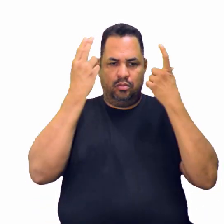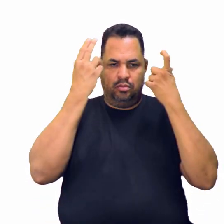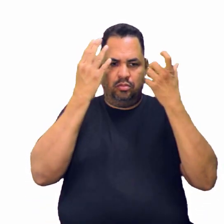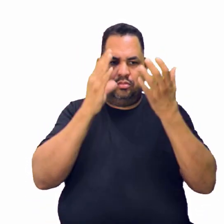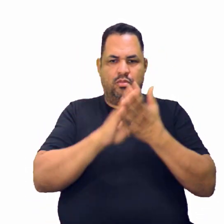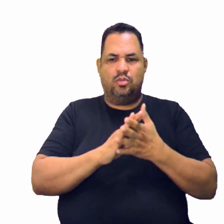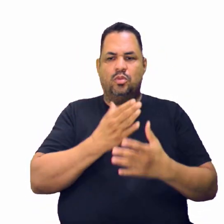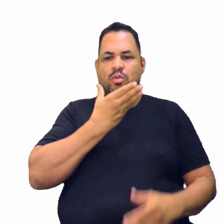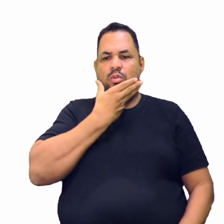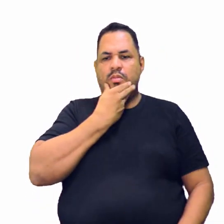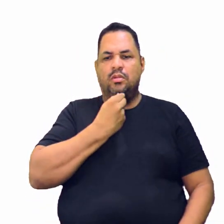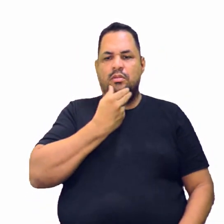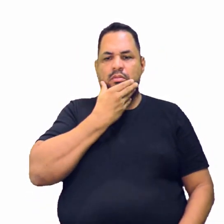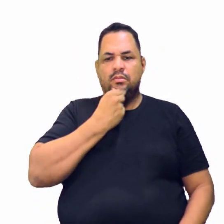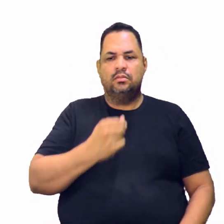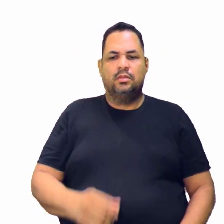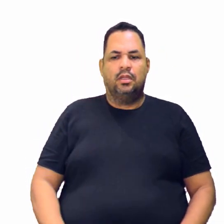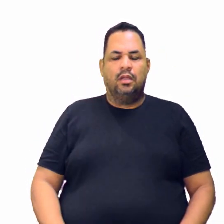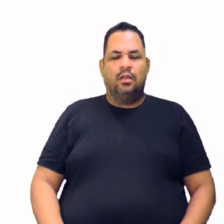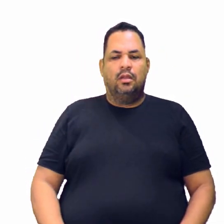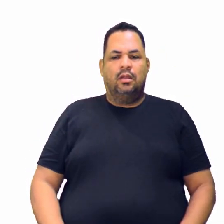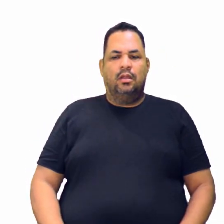e o homem.